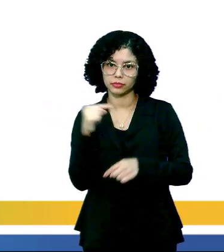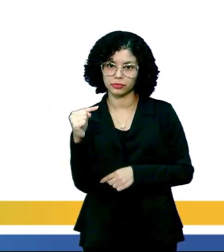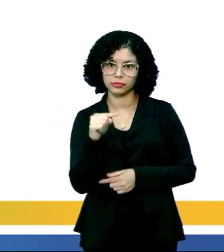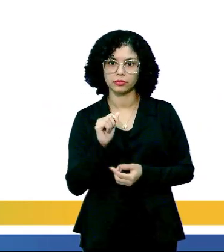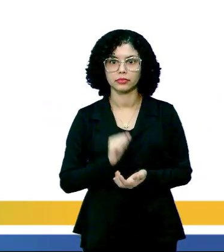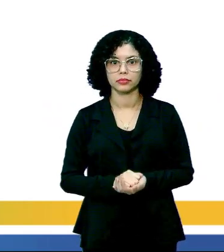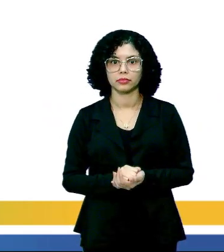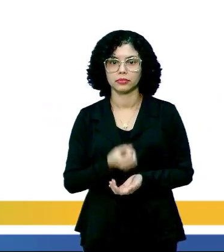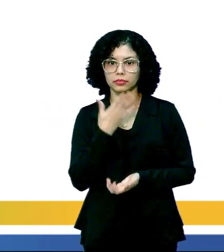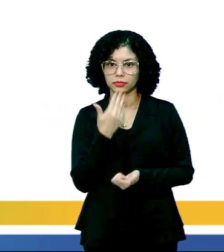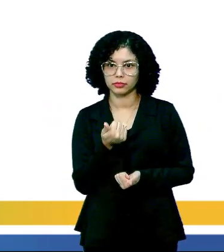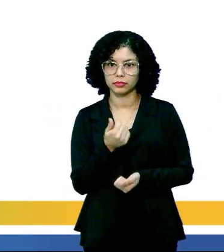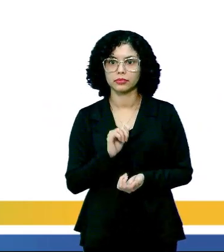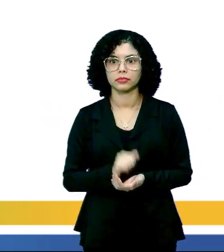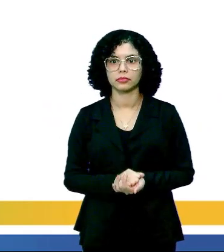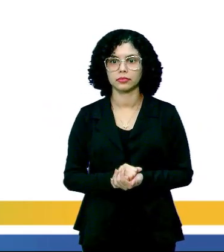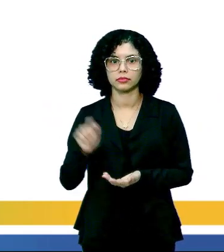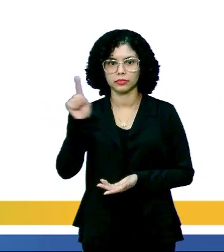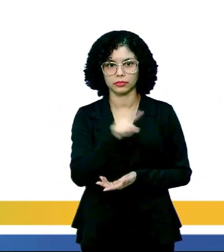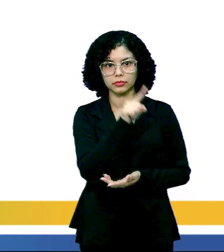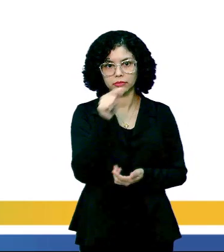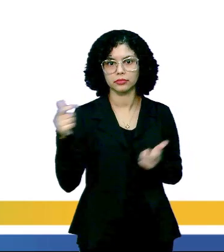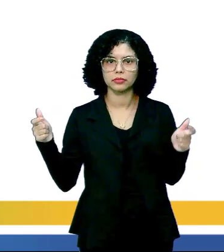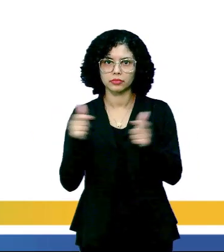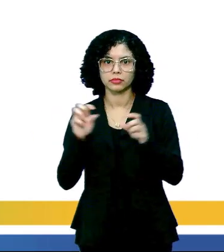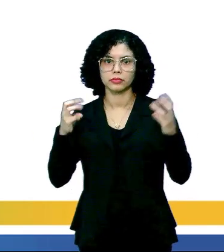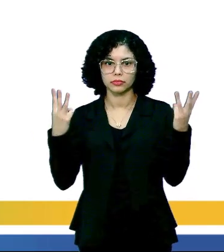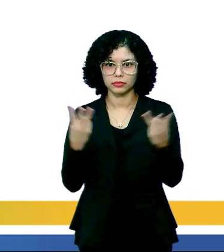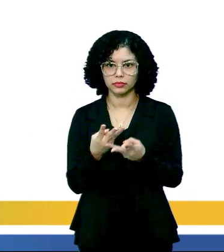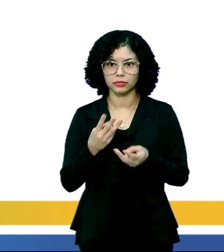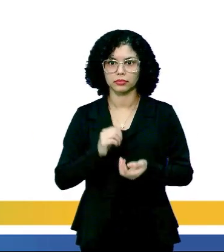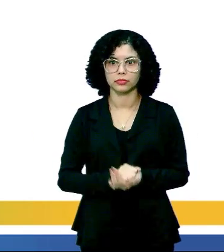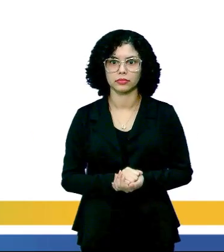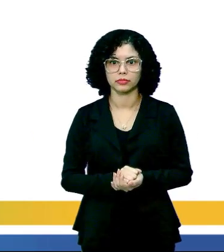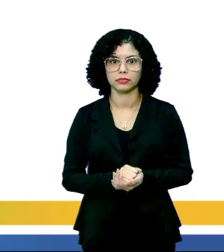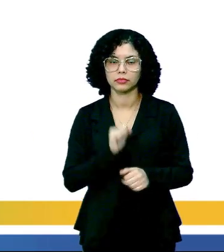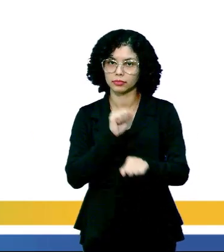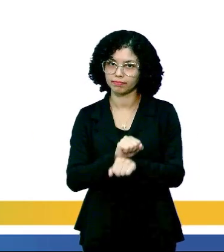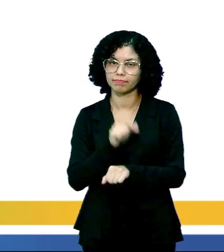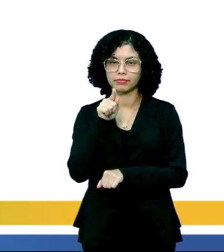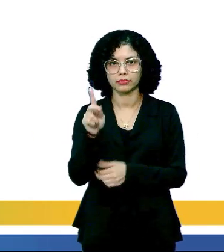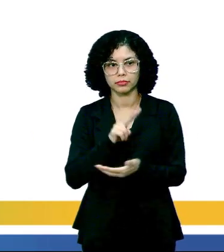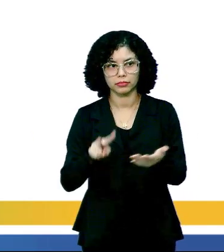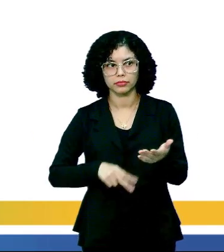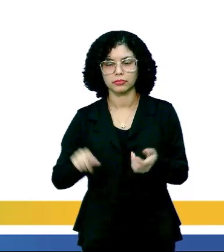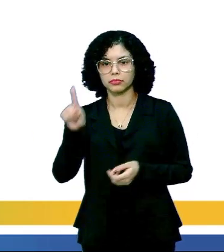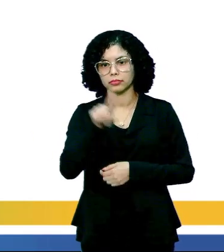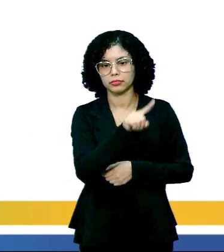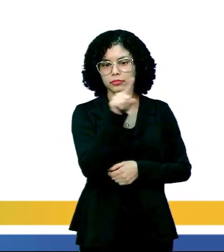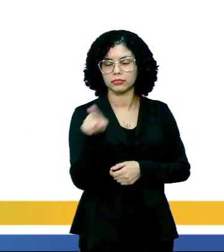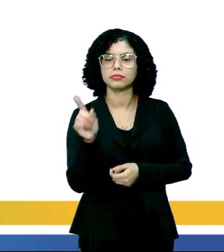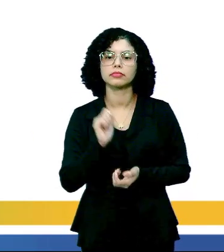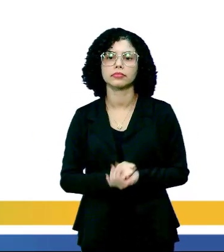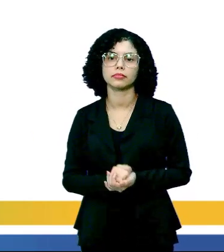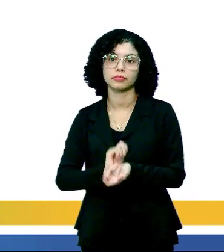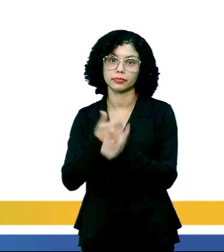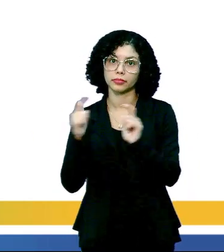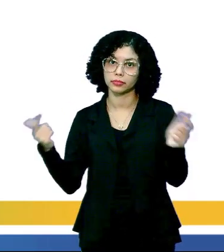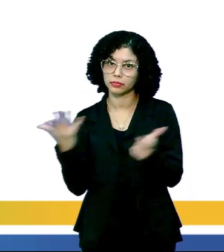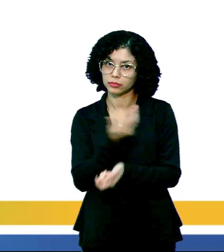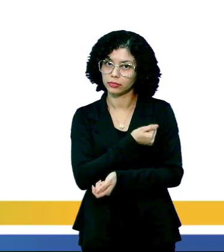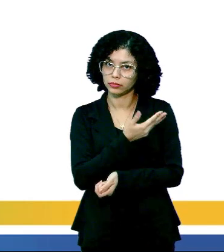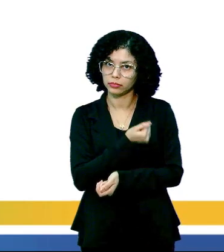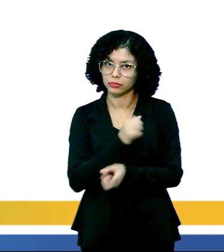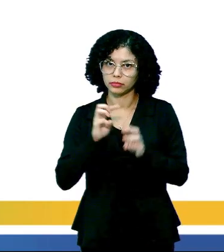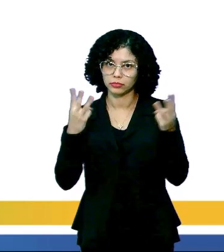carga negativa, tudo bem. As partículas alfa têm menor massa, também podemos parar de ler aí. As partículas alfas, elas têm a